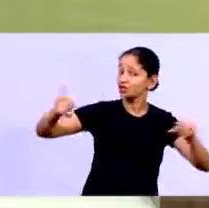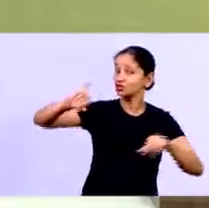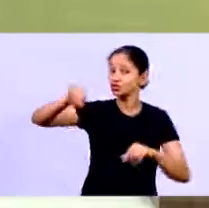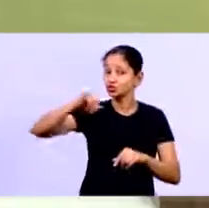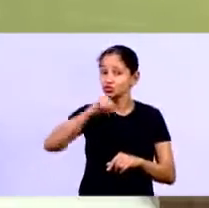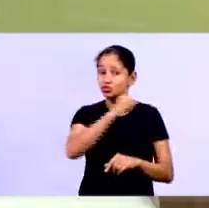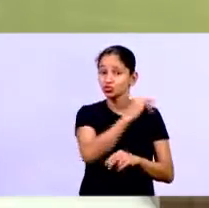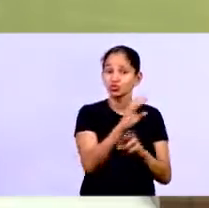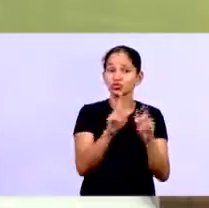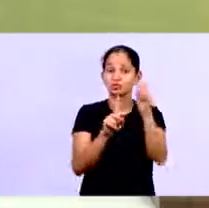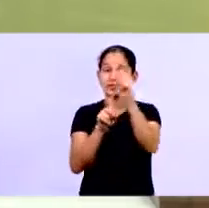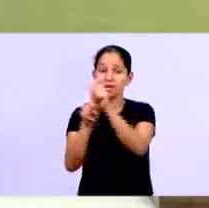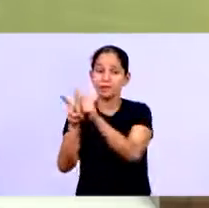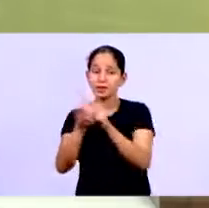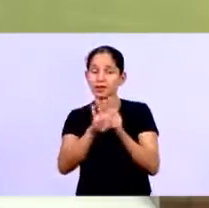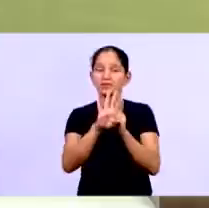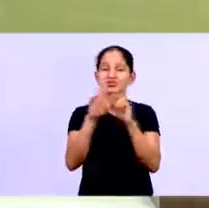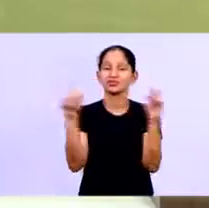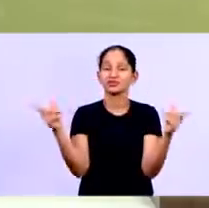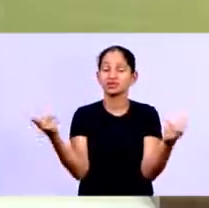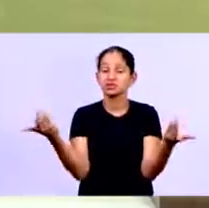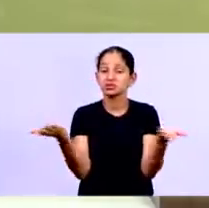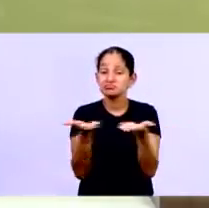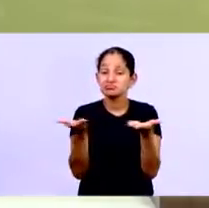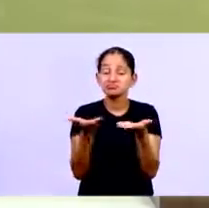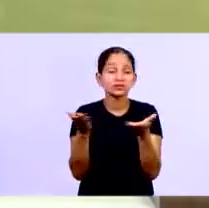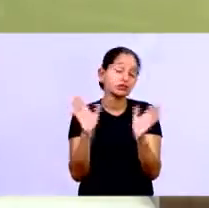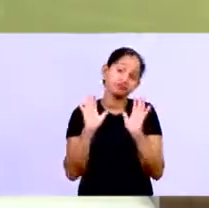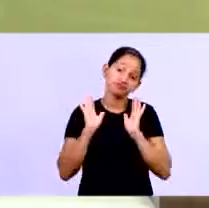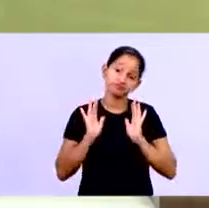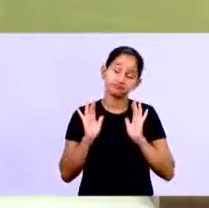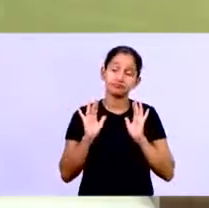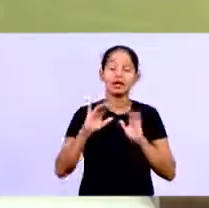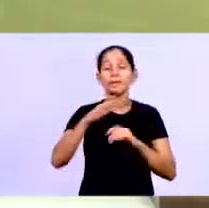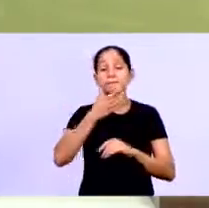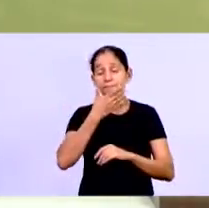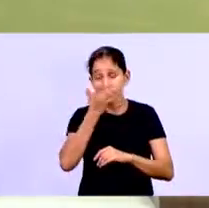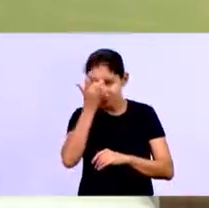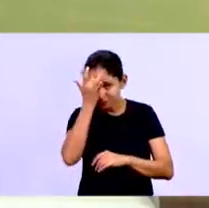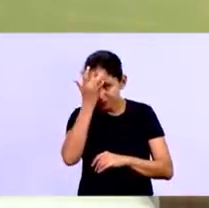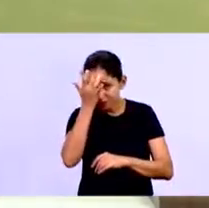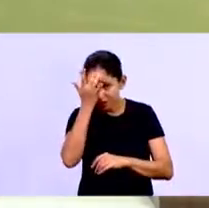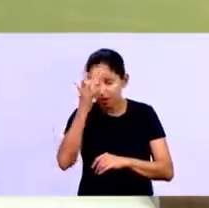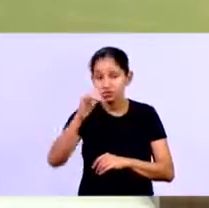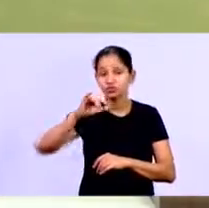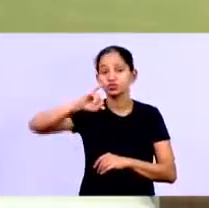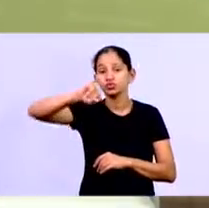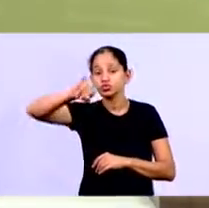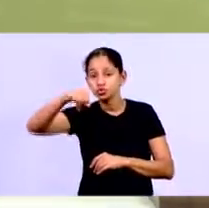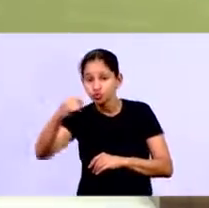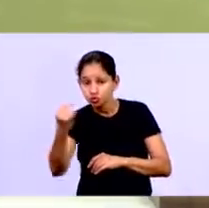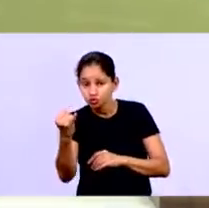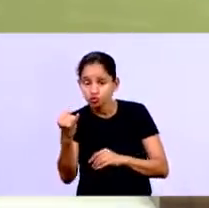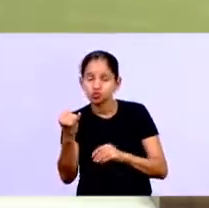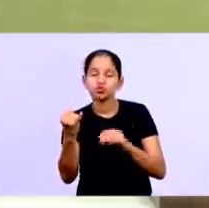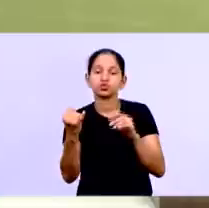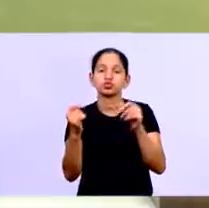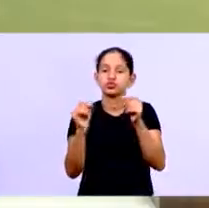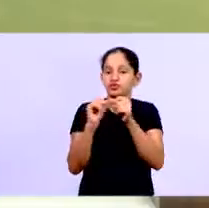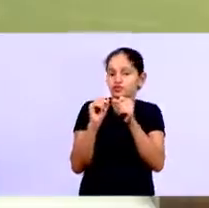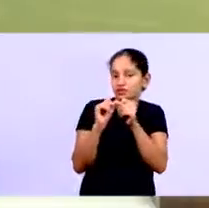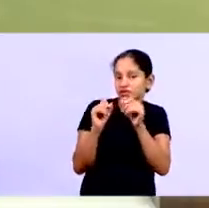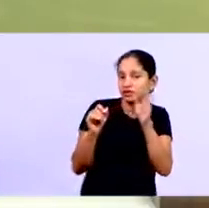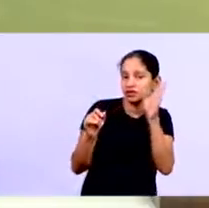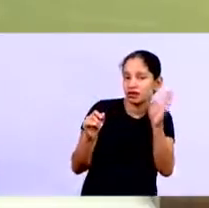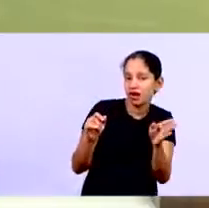vai pagar no total é o que você pegou emprestado mais os juros. Agora, quanto que vale esses juros? Se eu quero somar